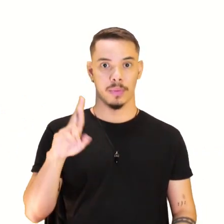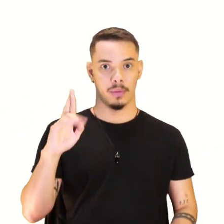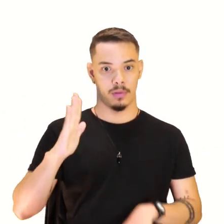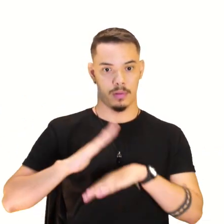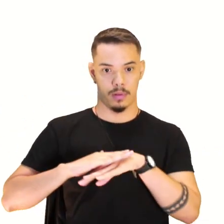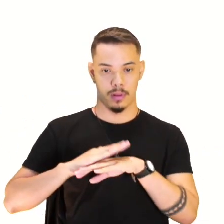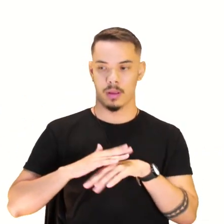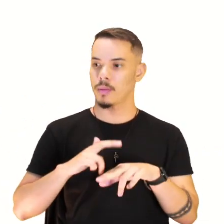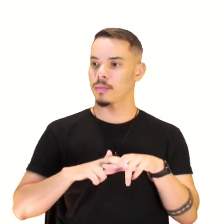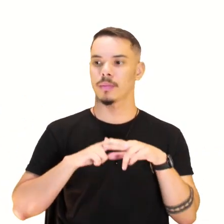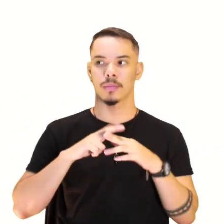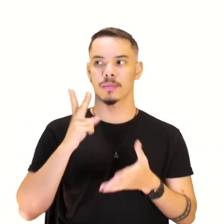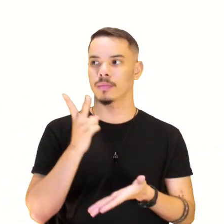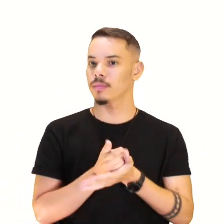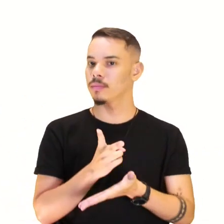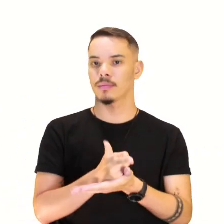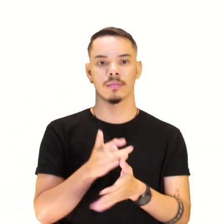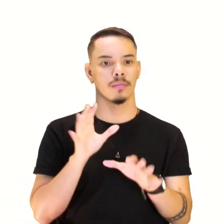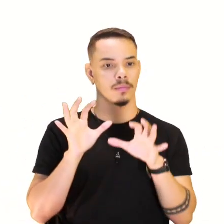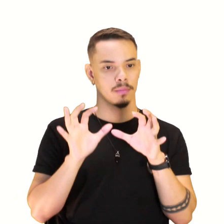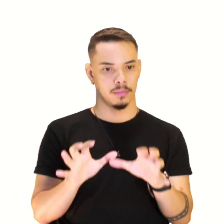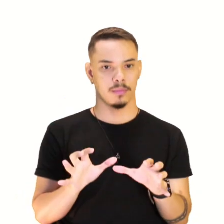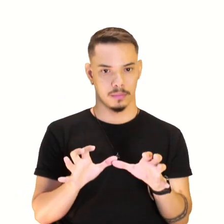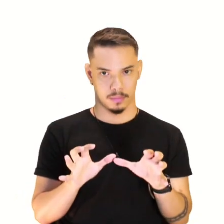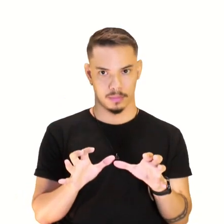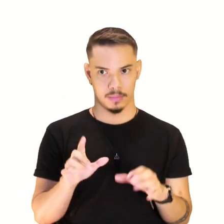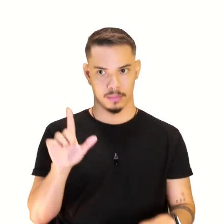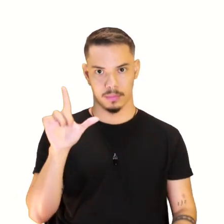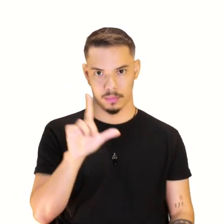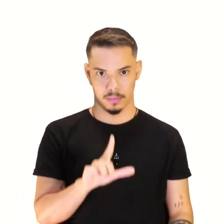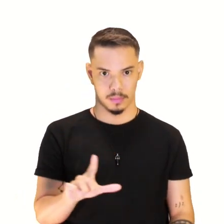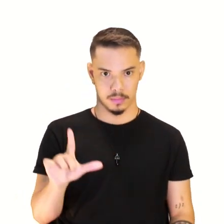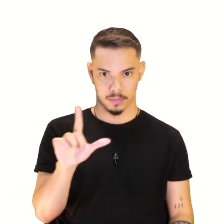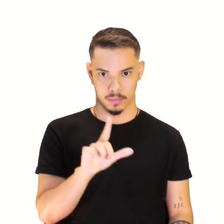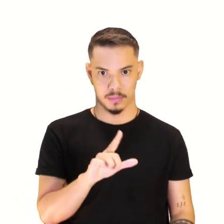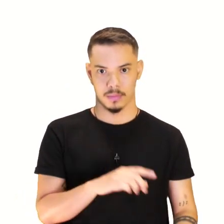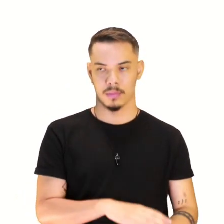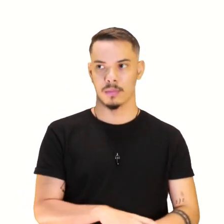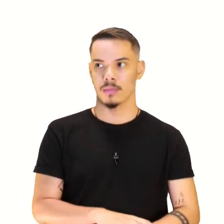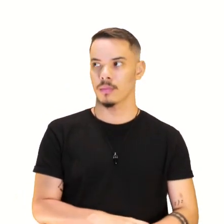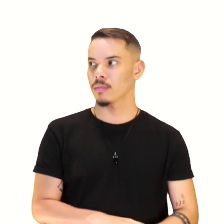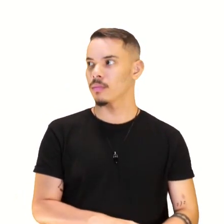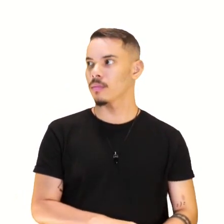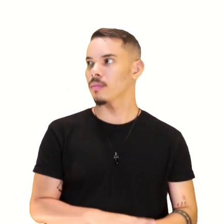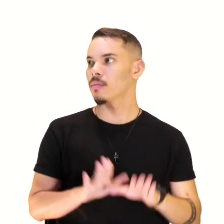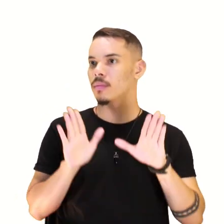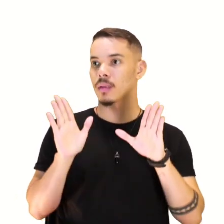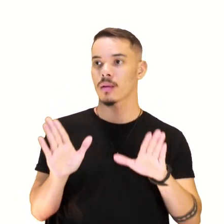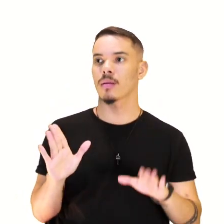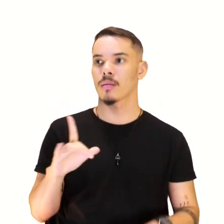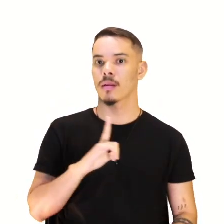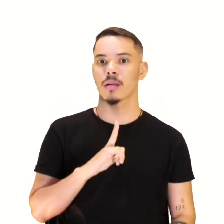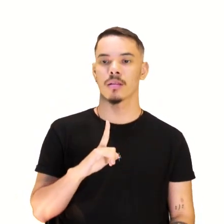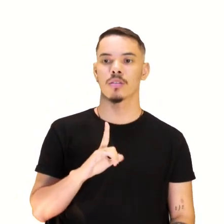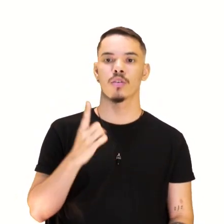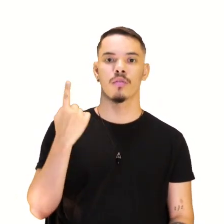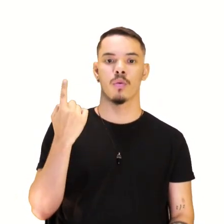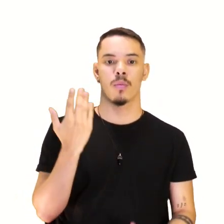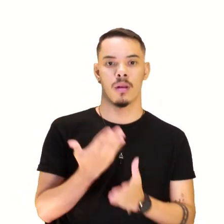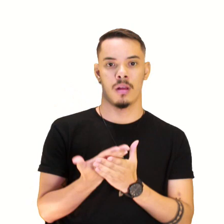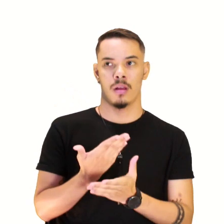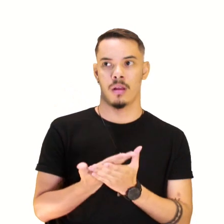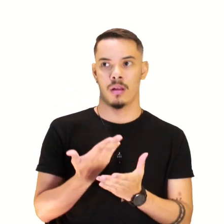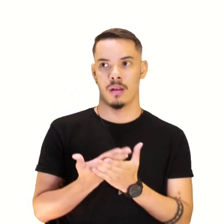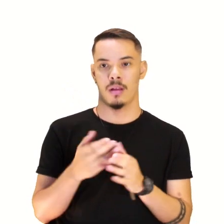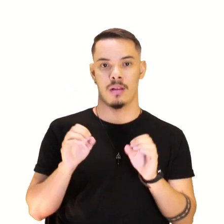Então, sempre vai seguir essa sequência lógica. Tá, mas aí, por enquanto, eu tive uma aula de educação